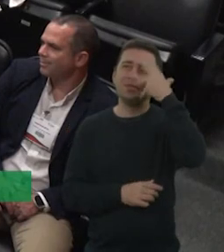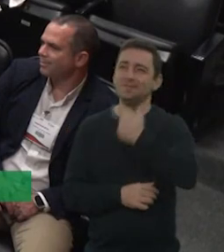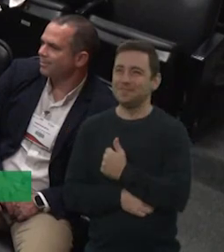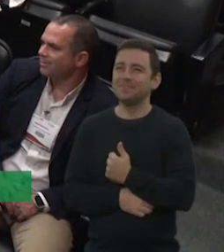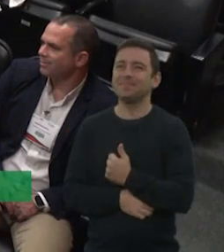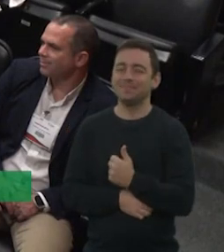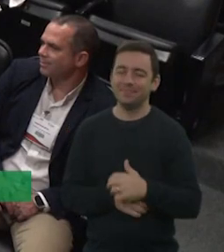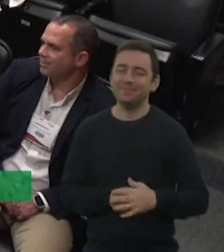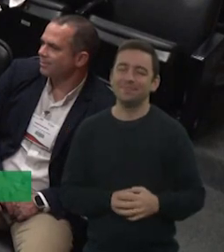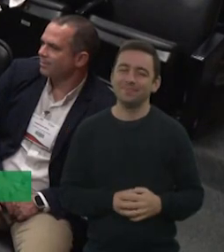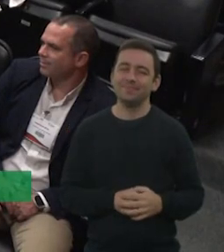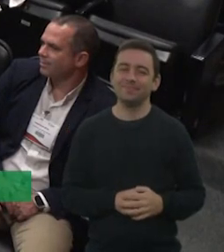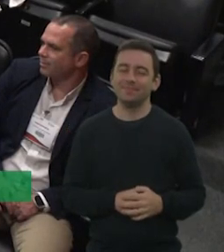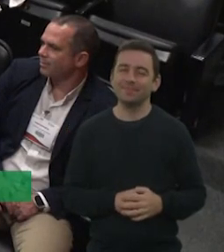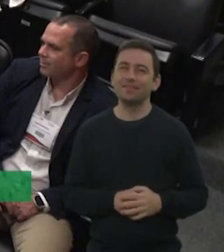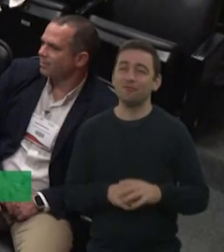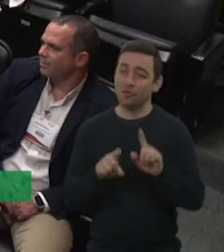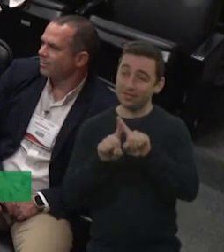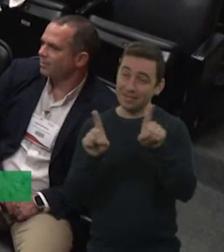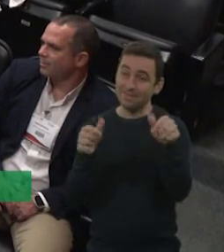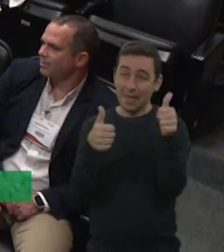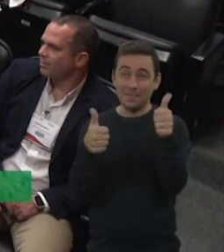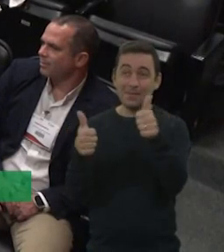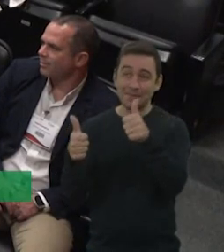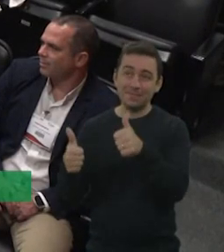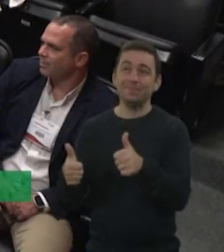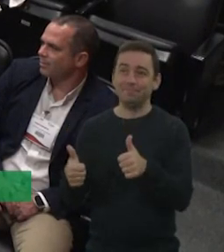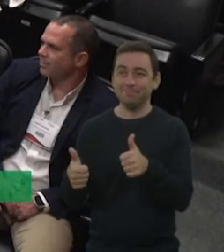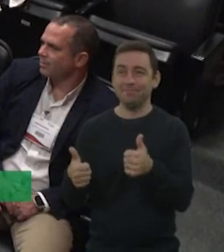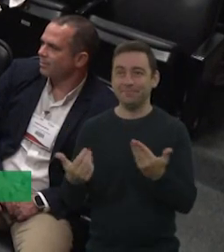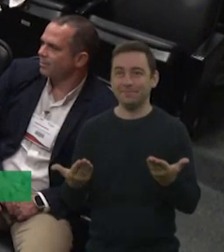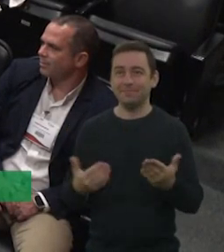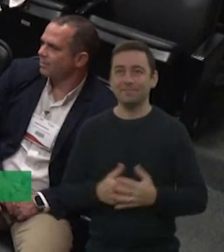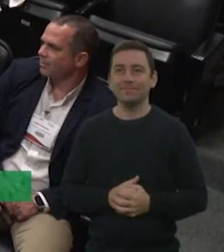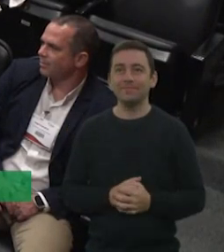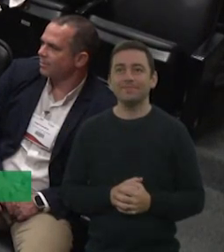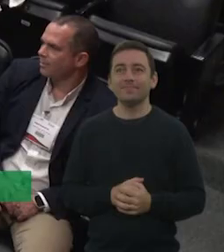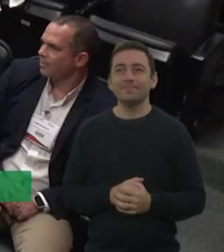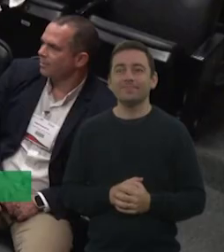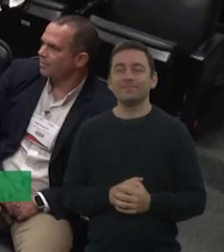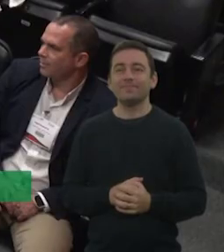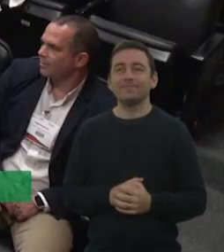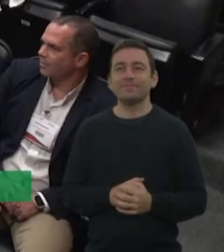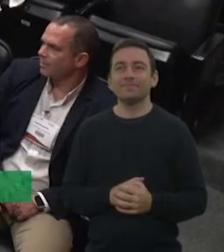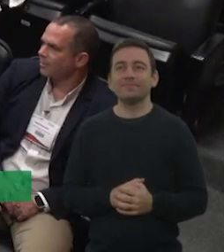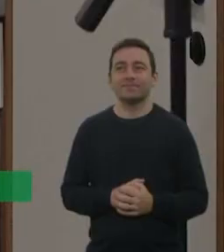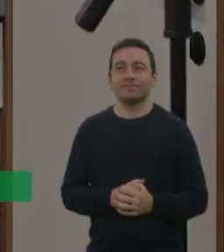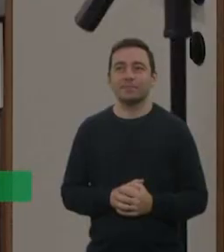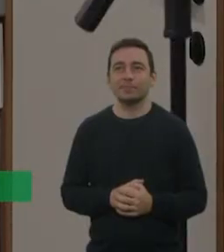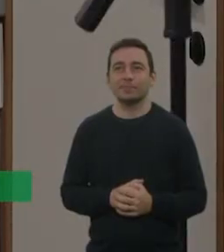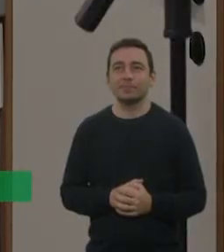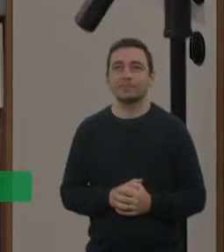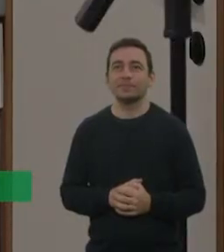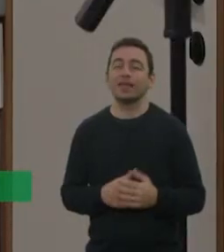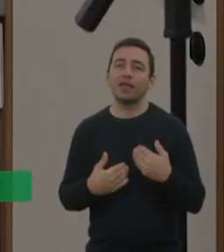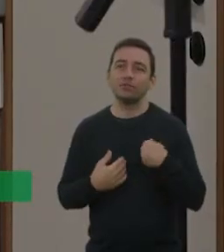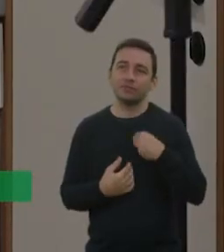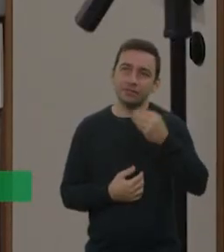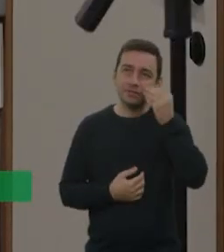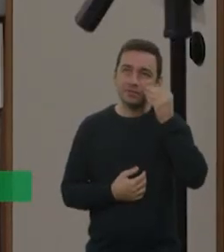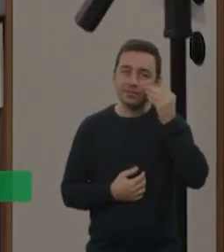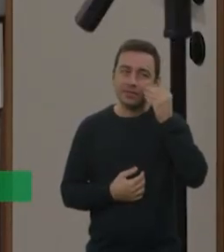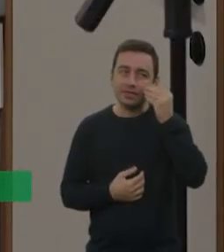Vocês estão muito bem. Posso? Já está, né? Bom, tentei simplificar o